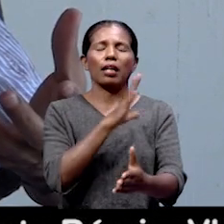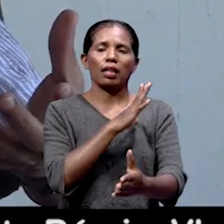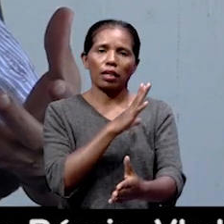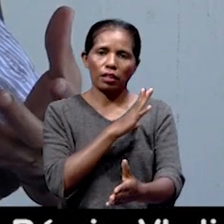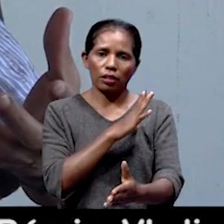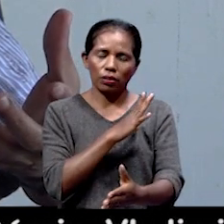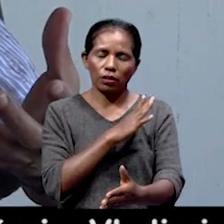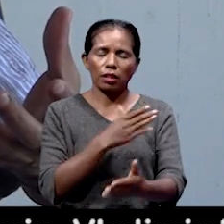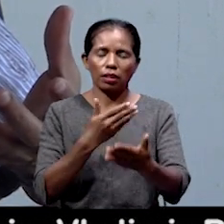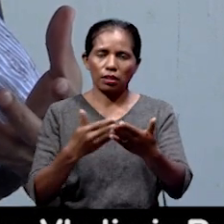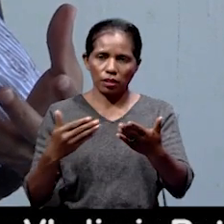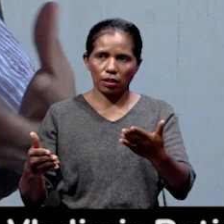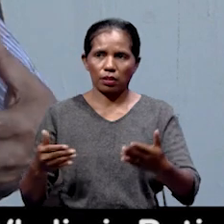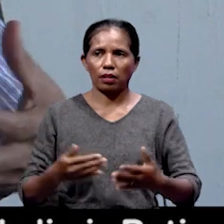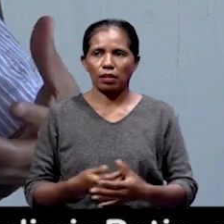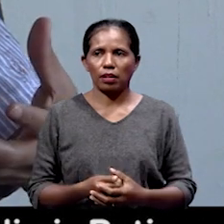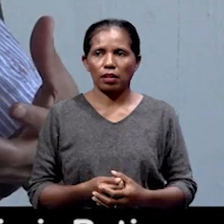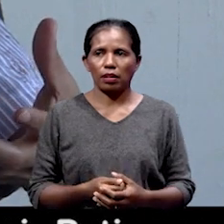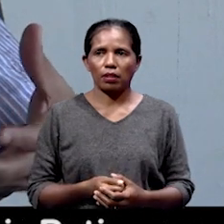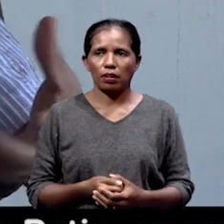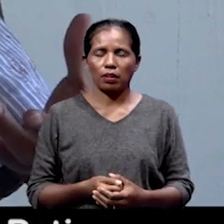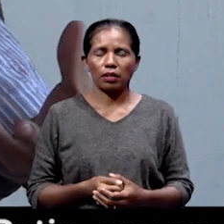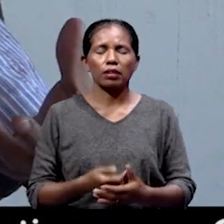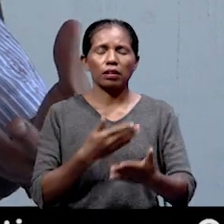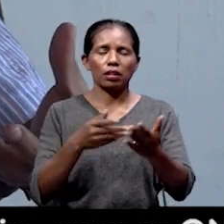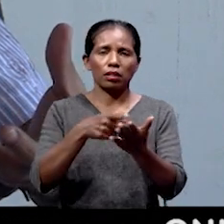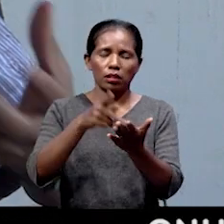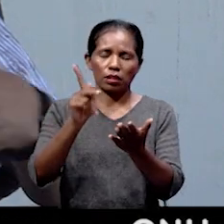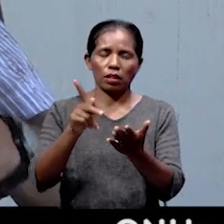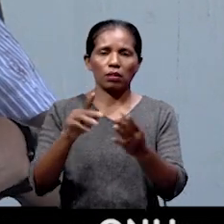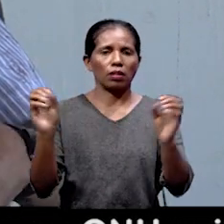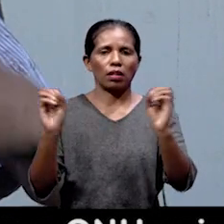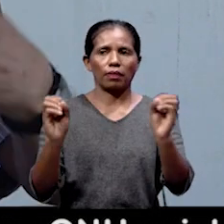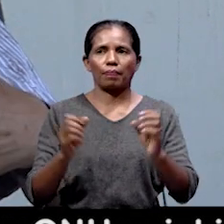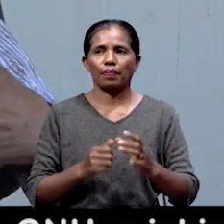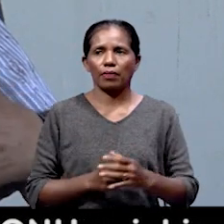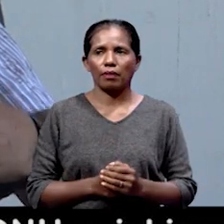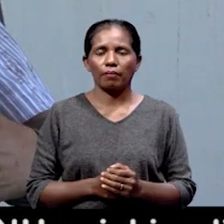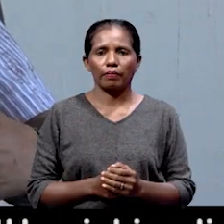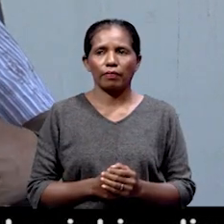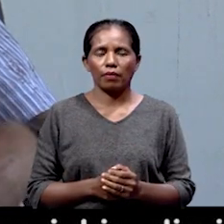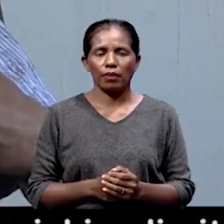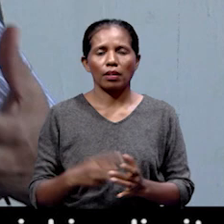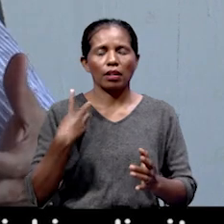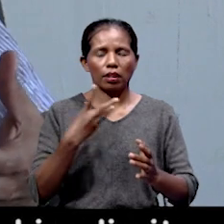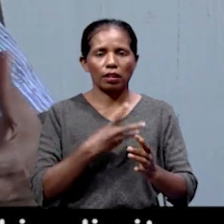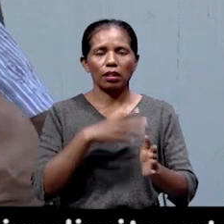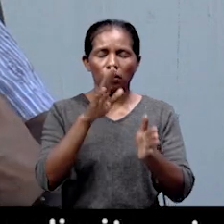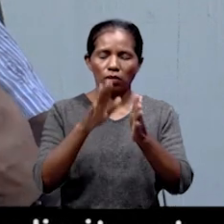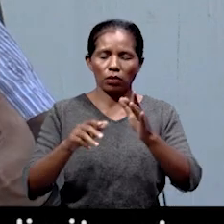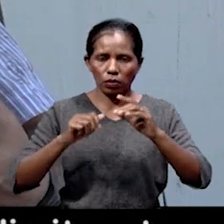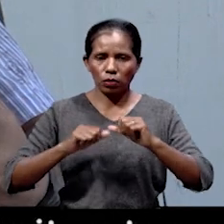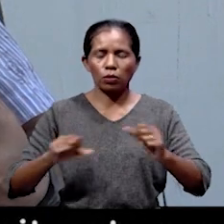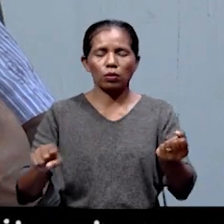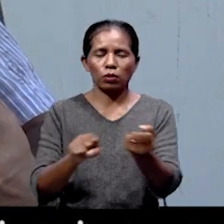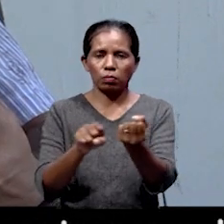import você né mas taxa susi exportação lá é. Para além de né, taxas domésticas era ilaranos, contribuição